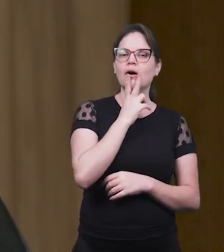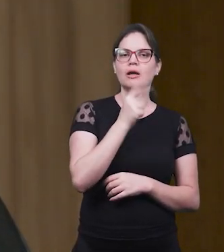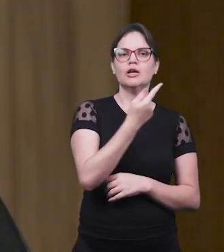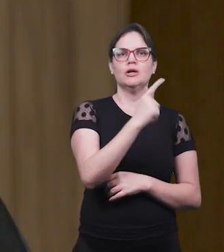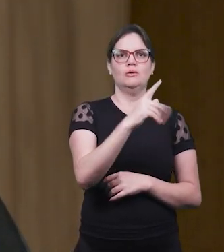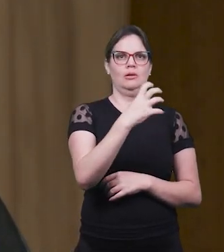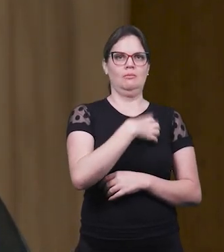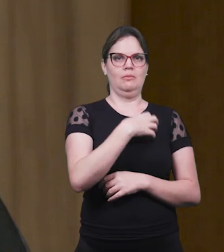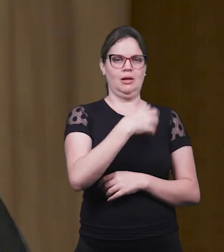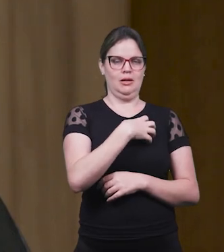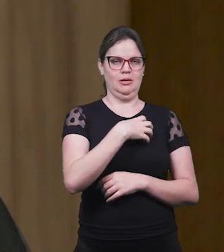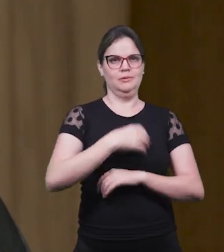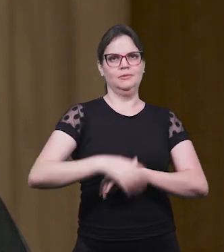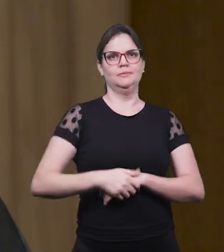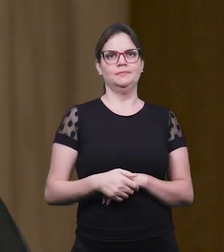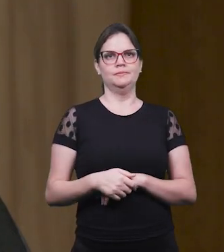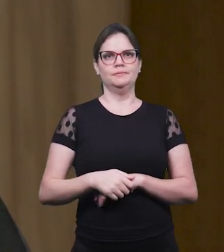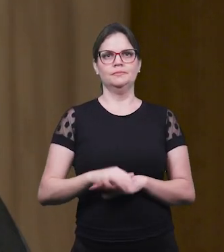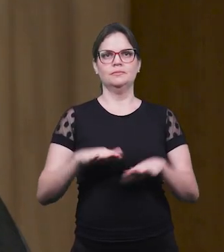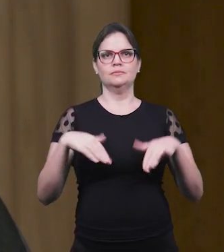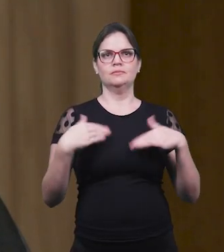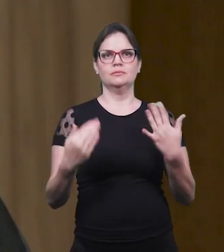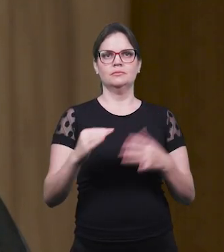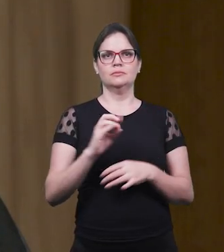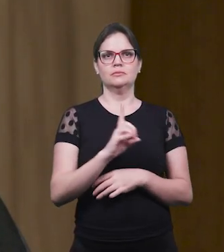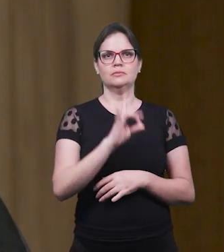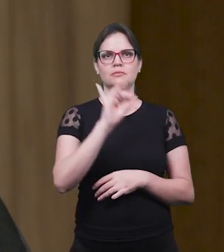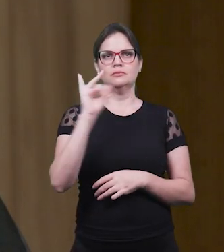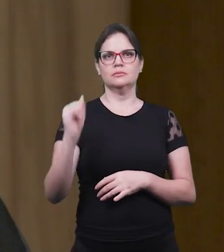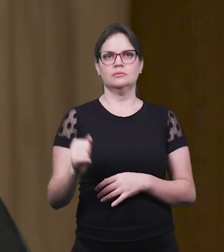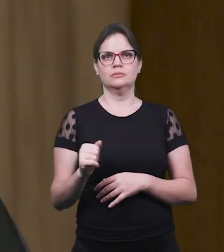Bahia. Foi quando